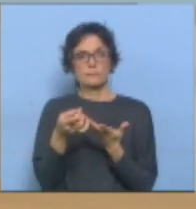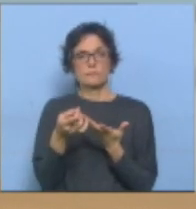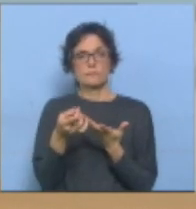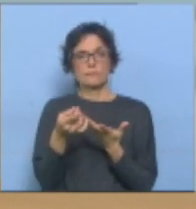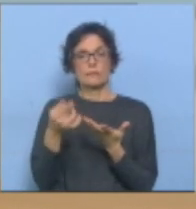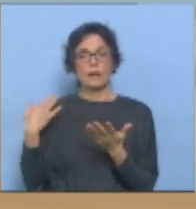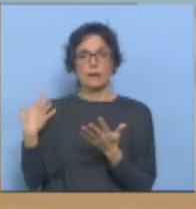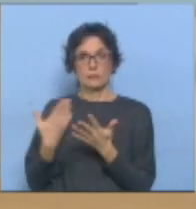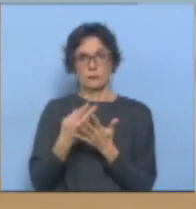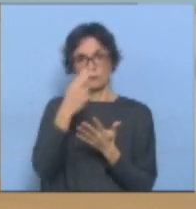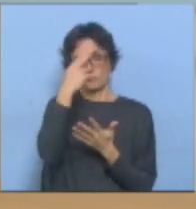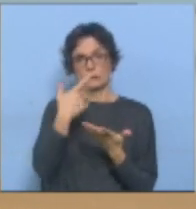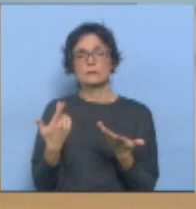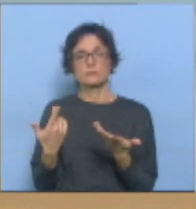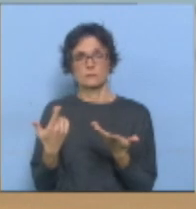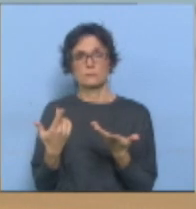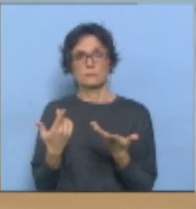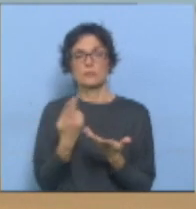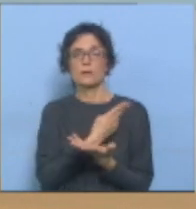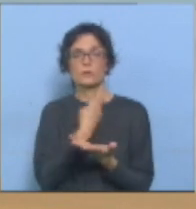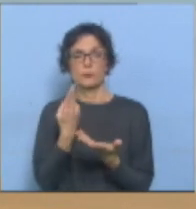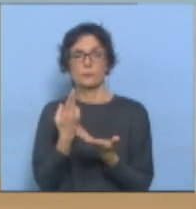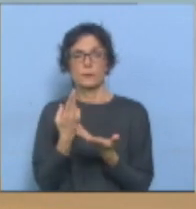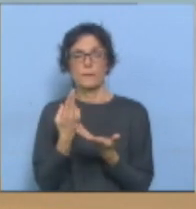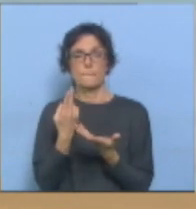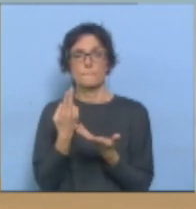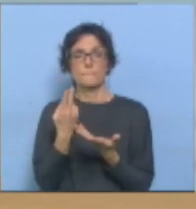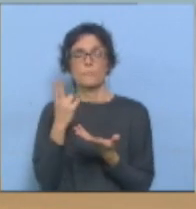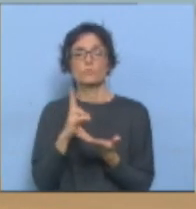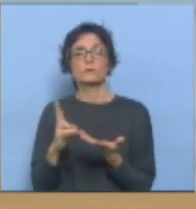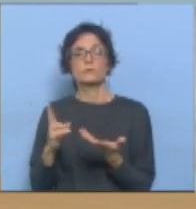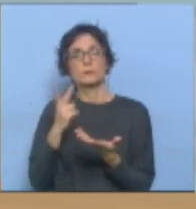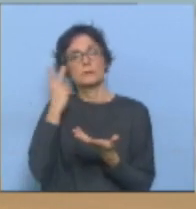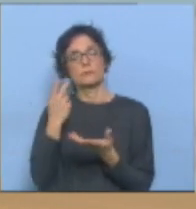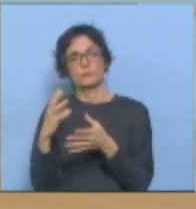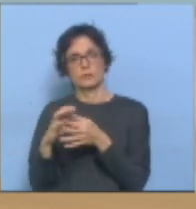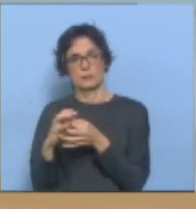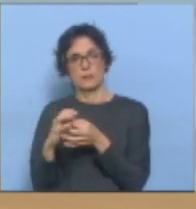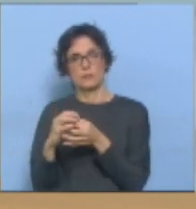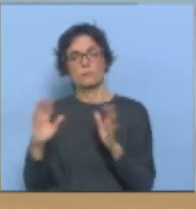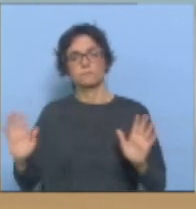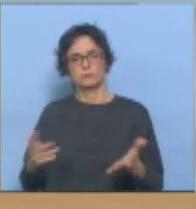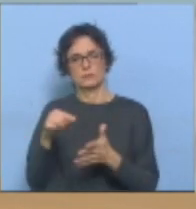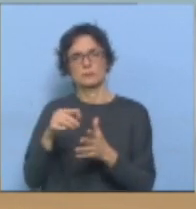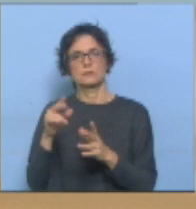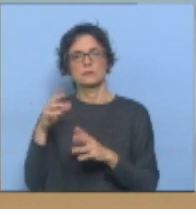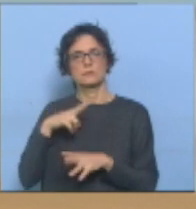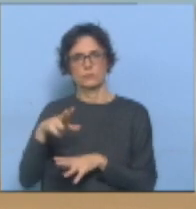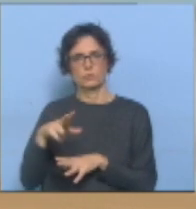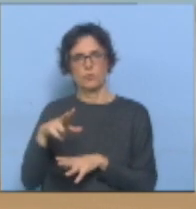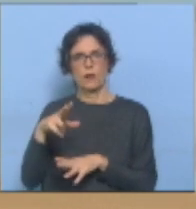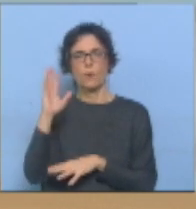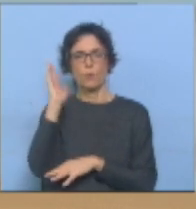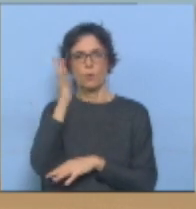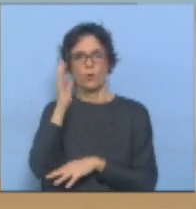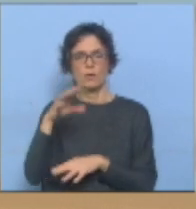história, a Academia Pontifícia para a Vida vai promover aqui em Portugal um congresso sobre cuidados paliativos, não é? Sim. Onde também